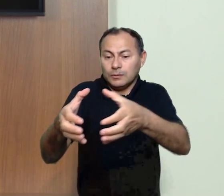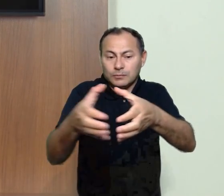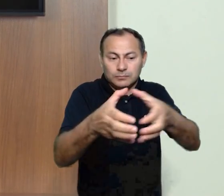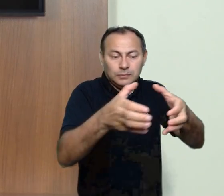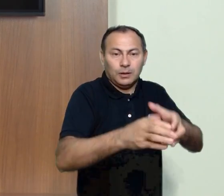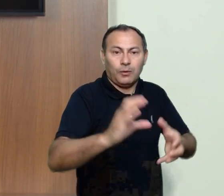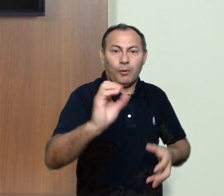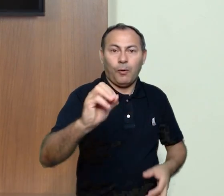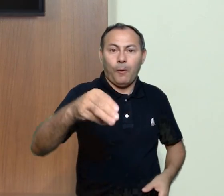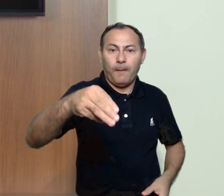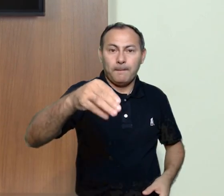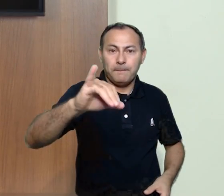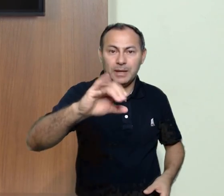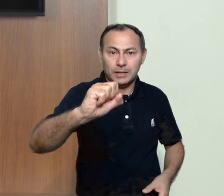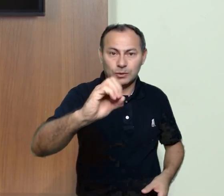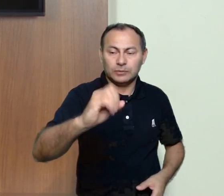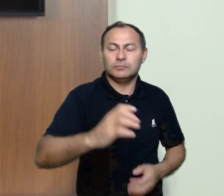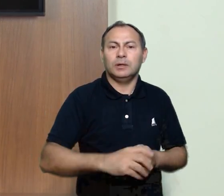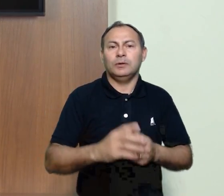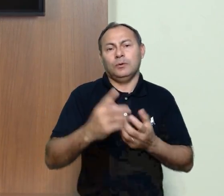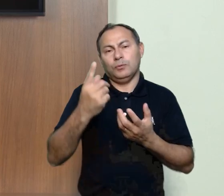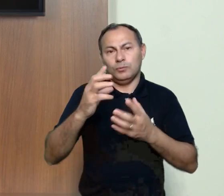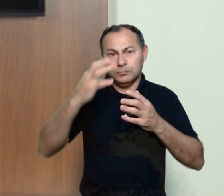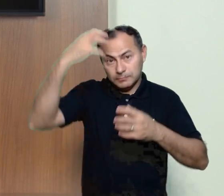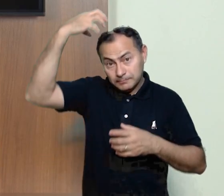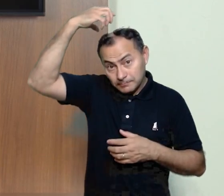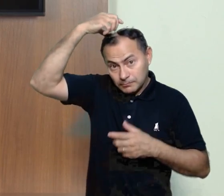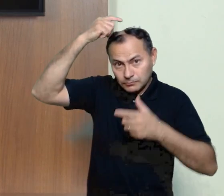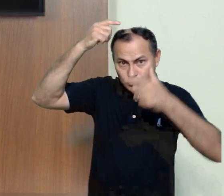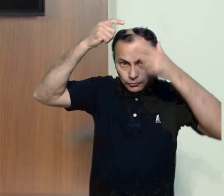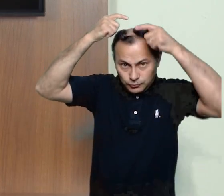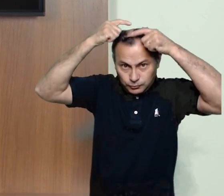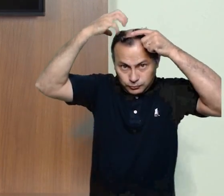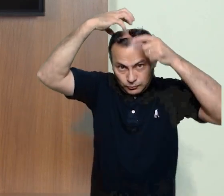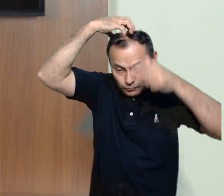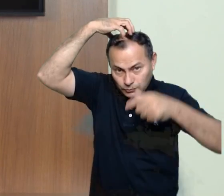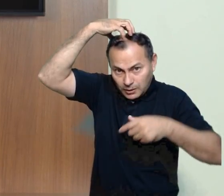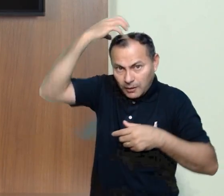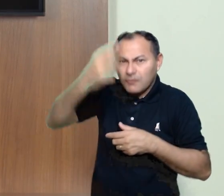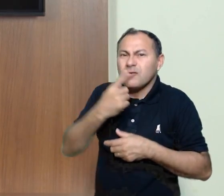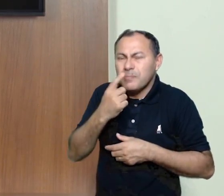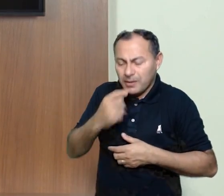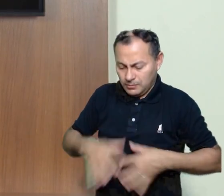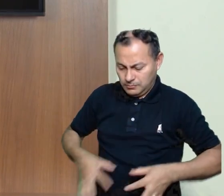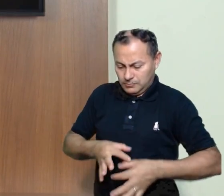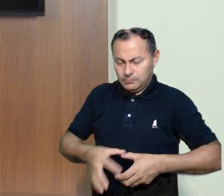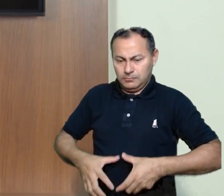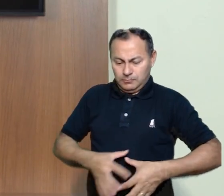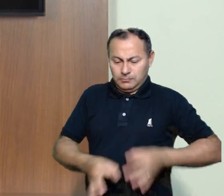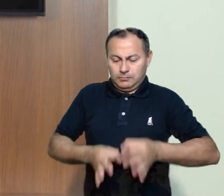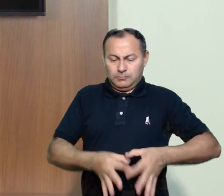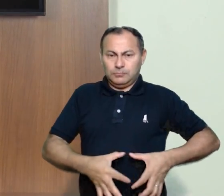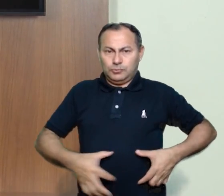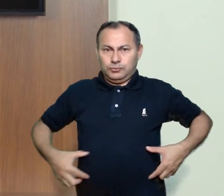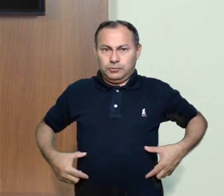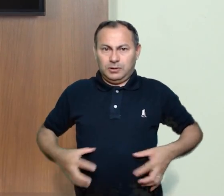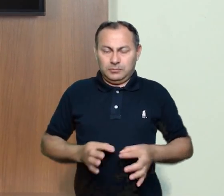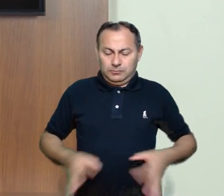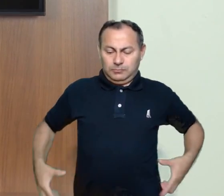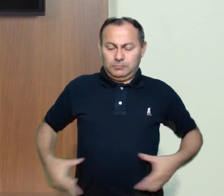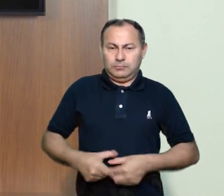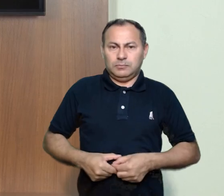comissões, geralmente presididas por um cardeal da Cúria, com a tarefa de preparar os textos a